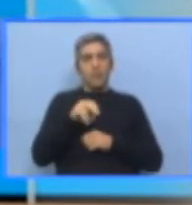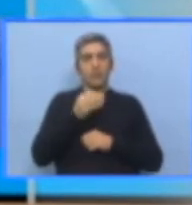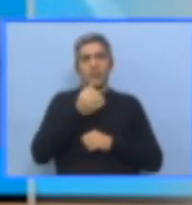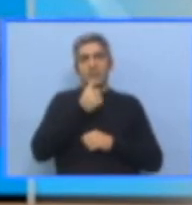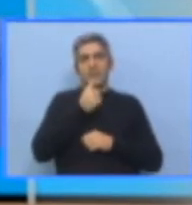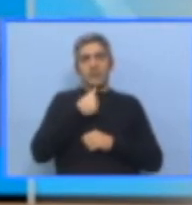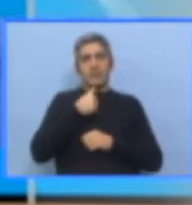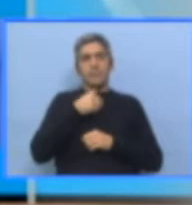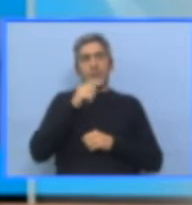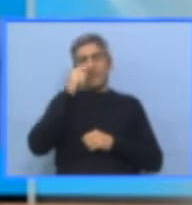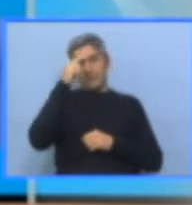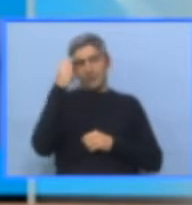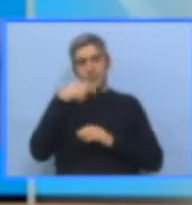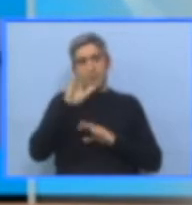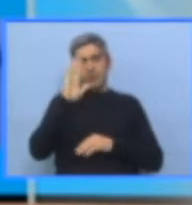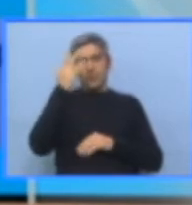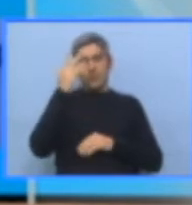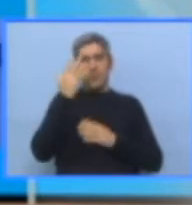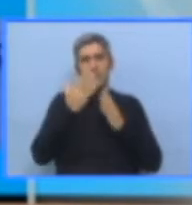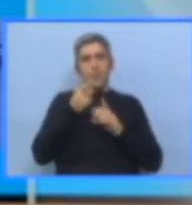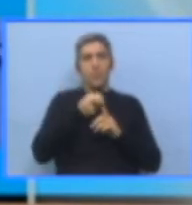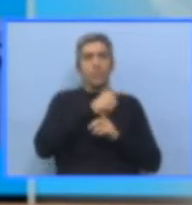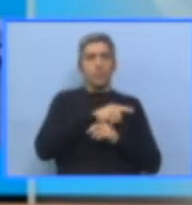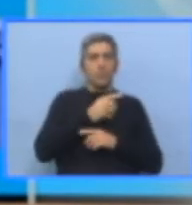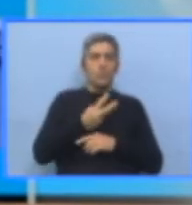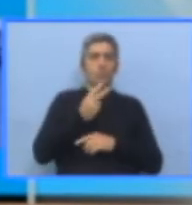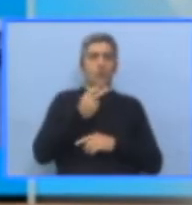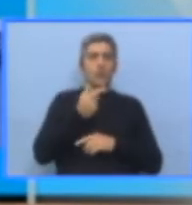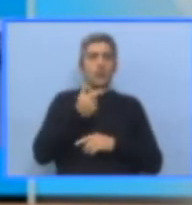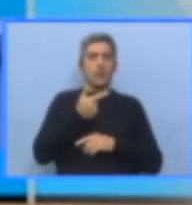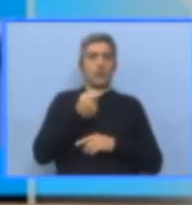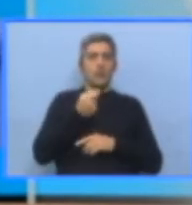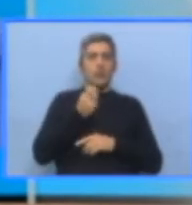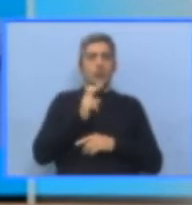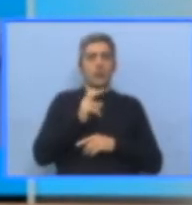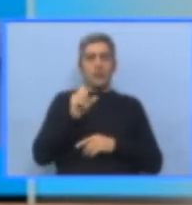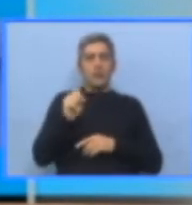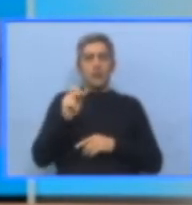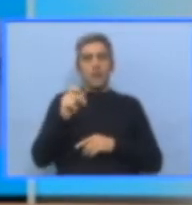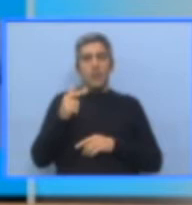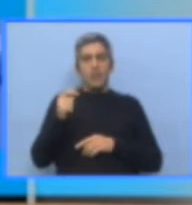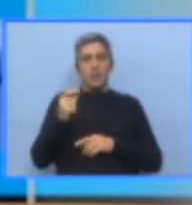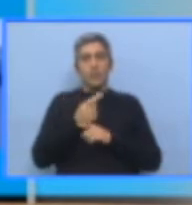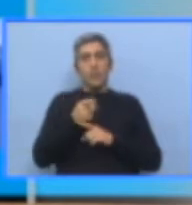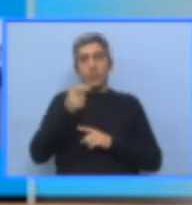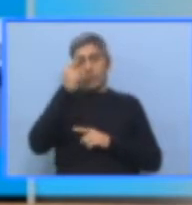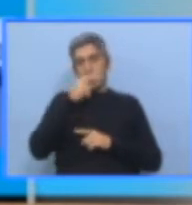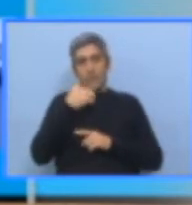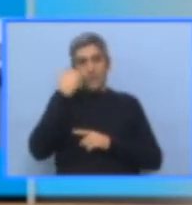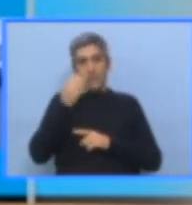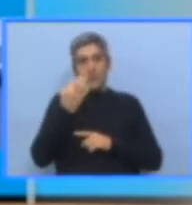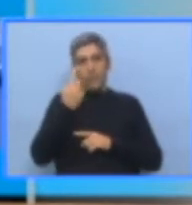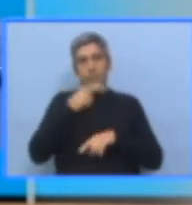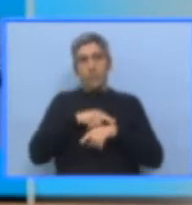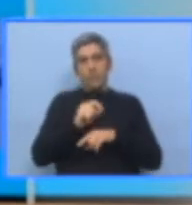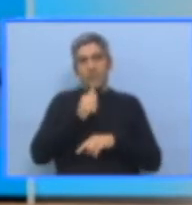decisão mais difícil do que o caso Watergate, porque nesta história deste filme houve um momento